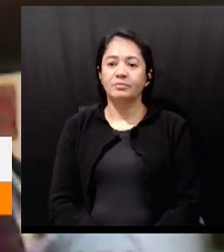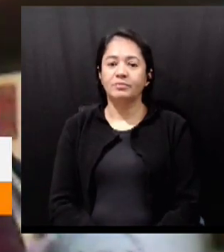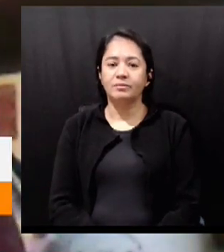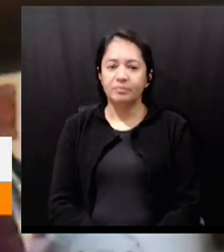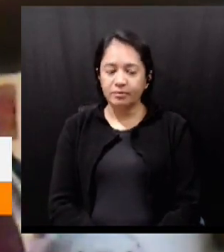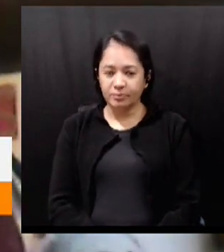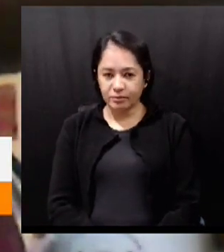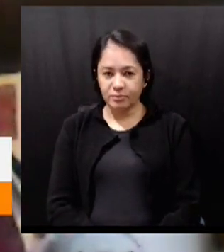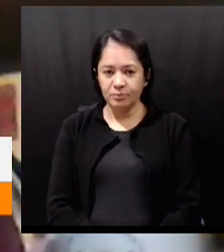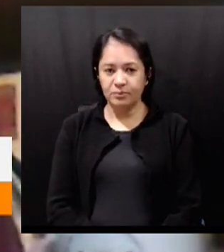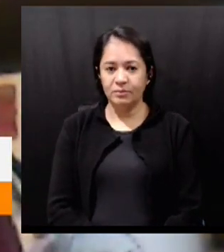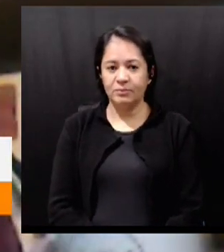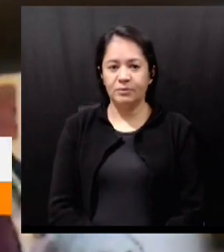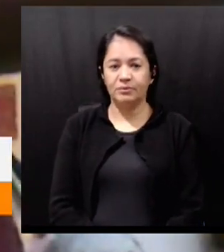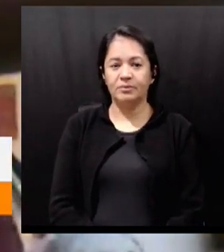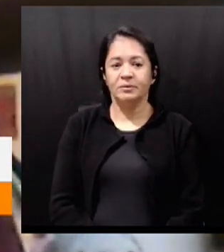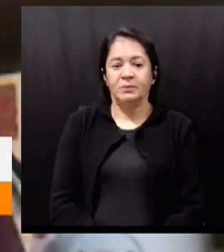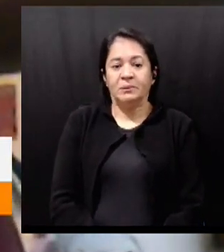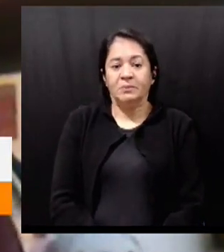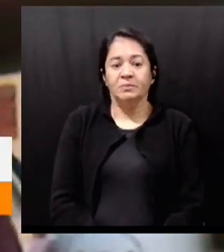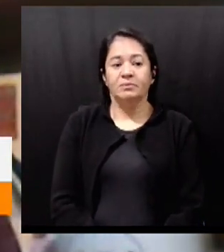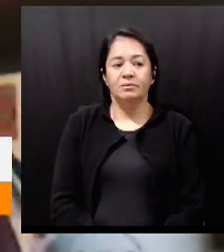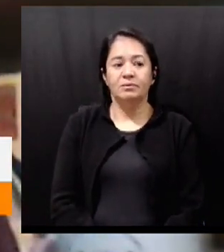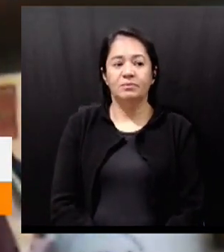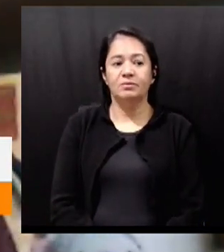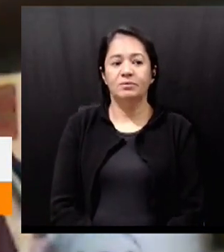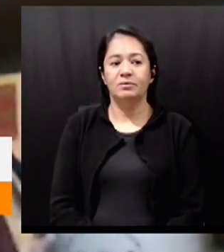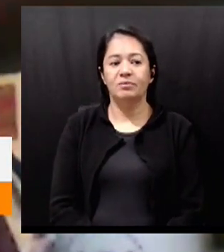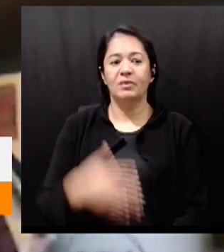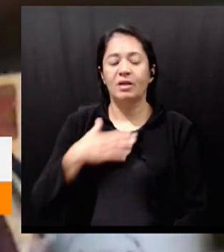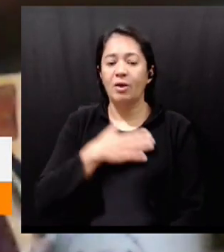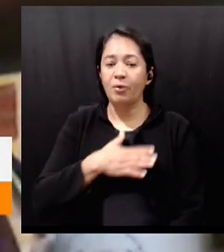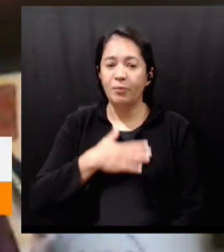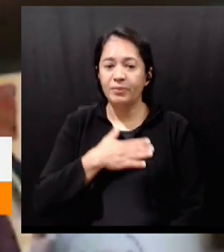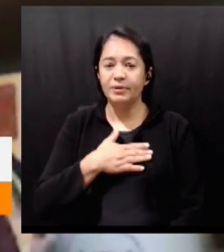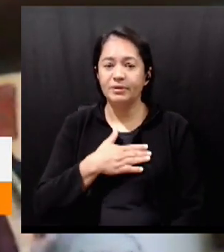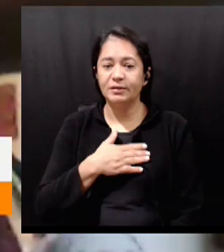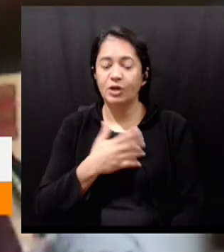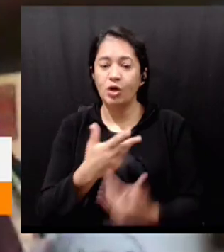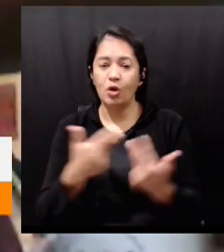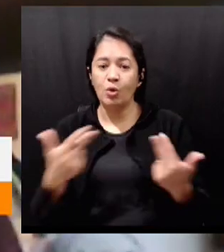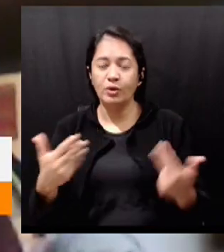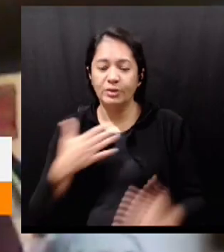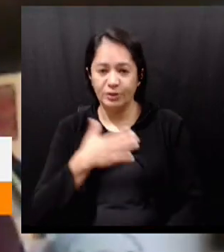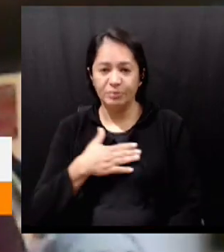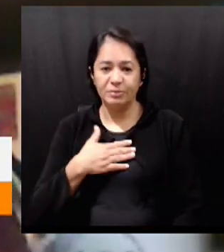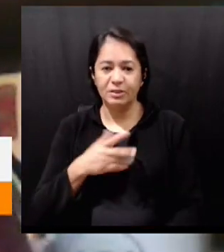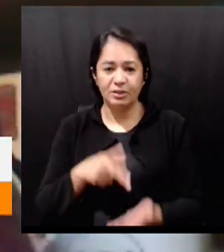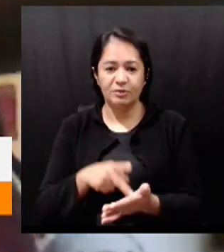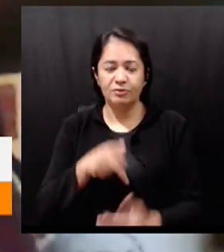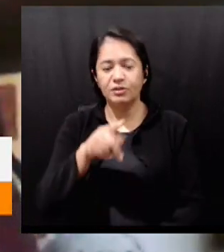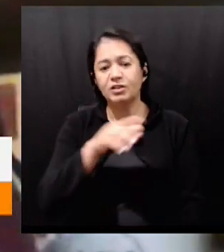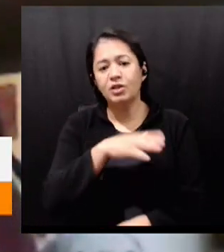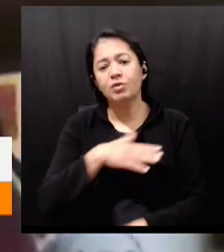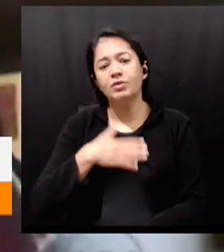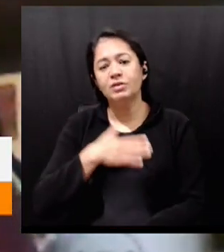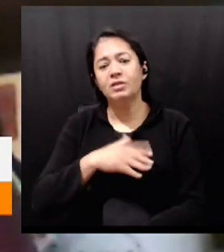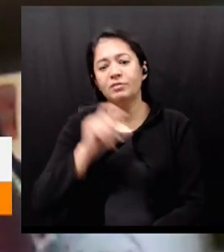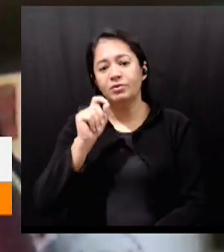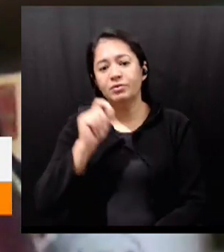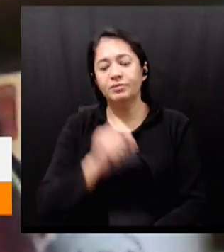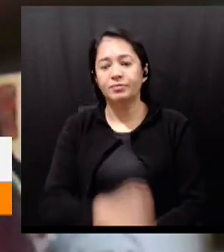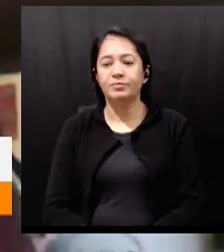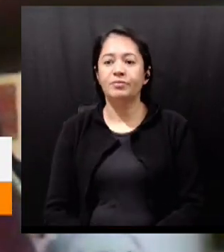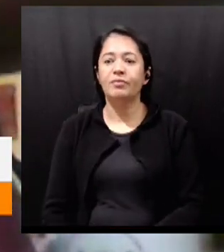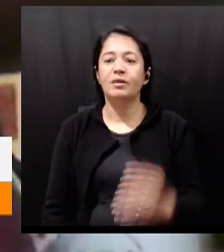se auto prazer, né? Coisas de prazer mesmo. O que você gostava? E tenta buscar